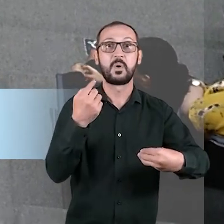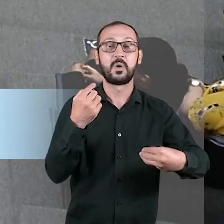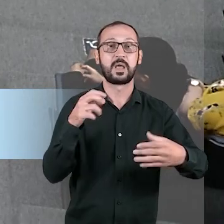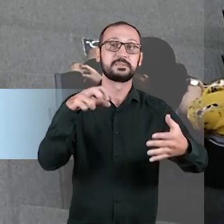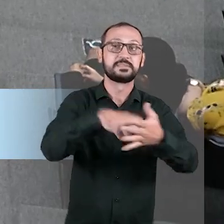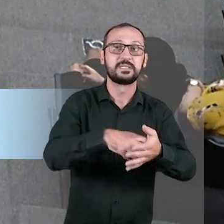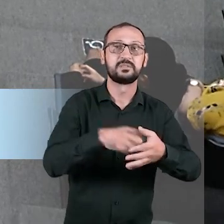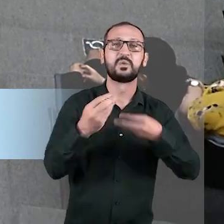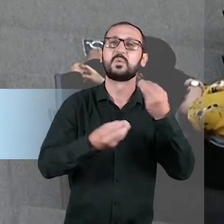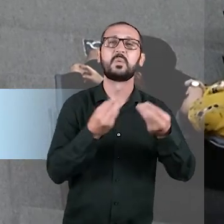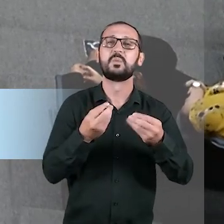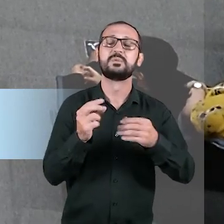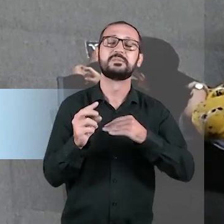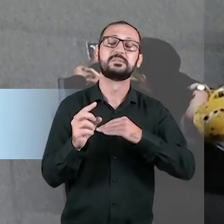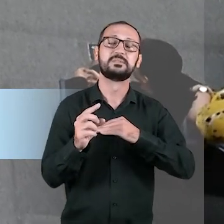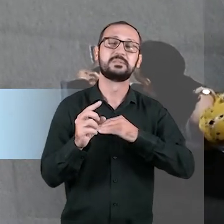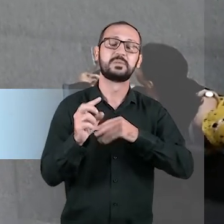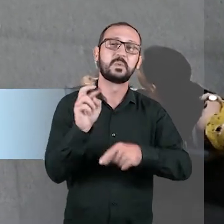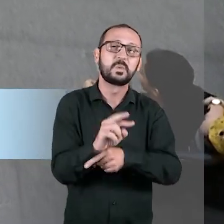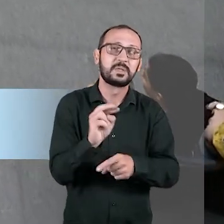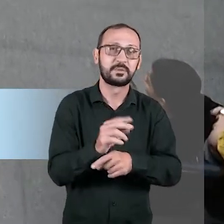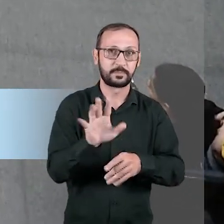acidente, sabe? Como lidar com isso?